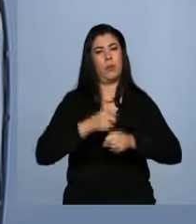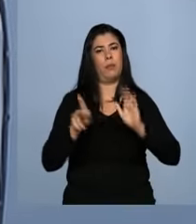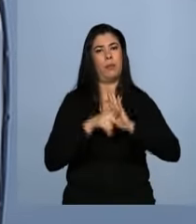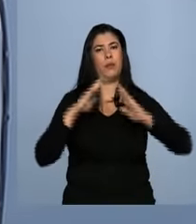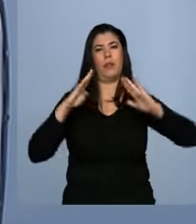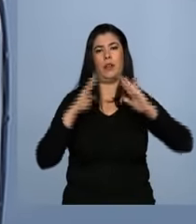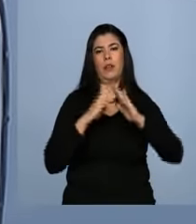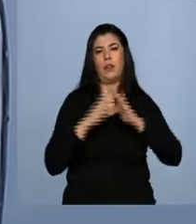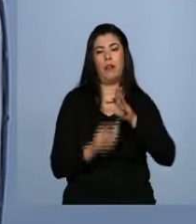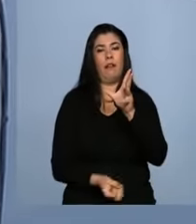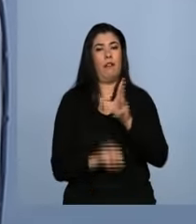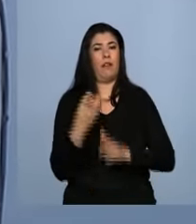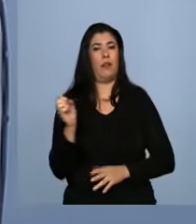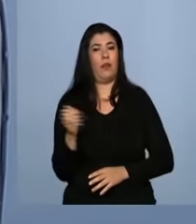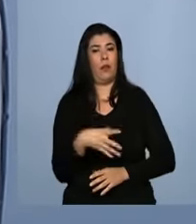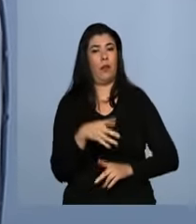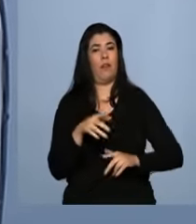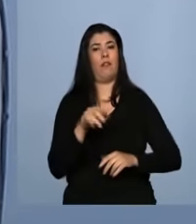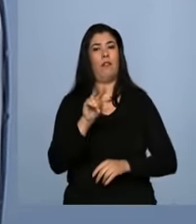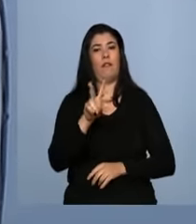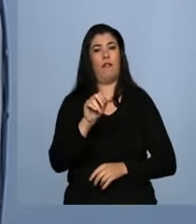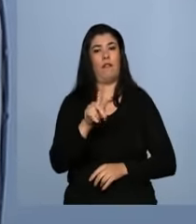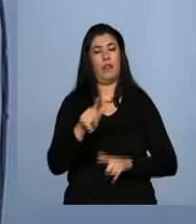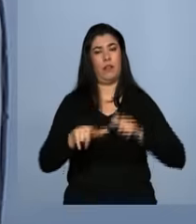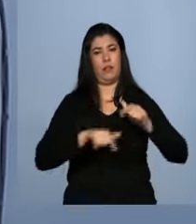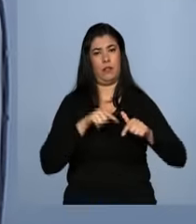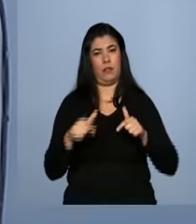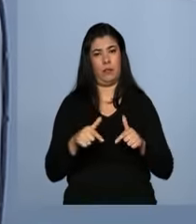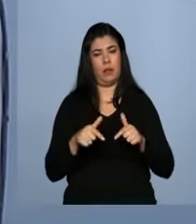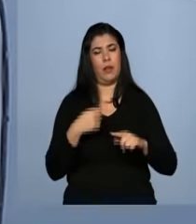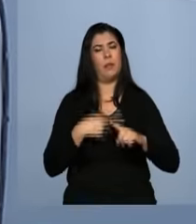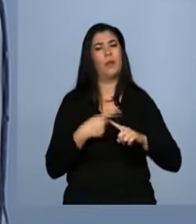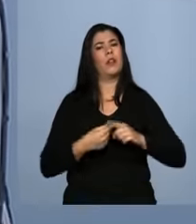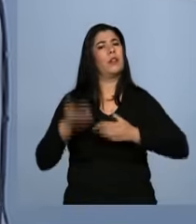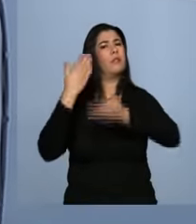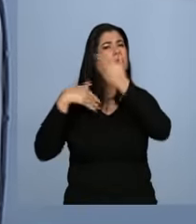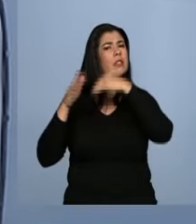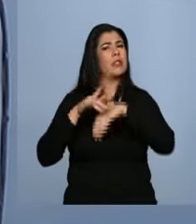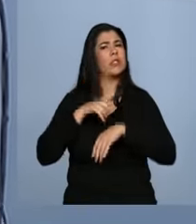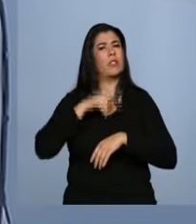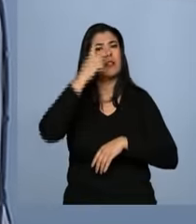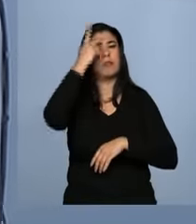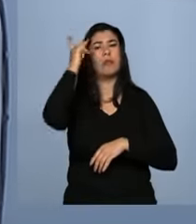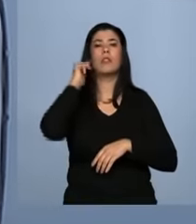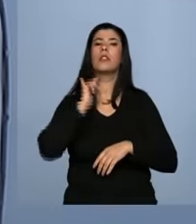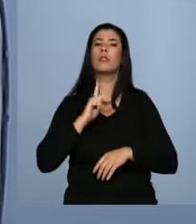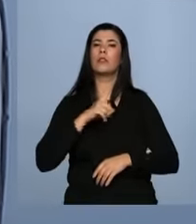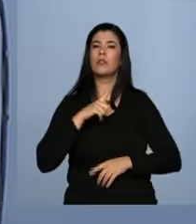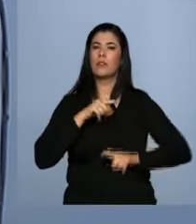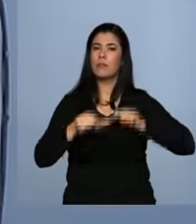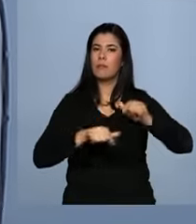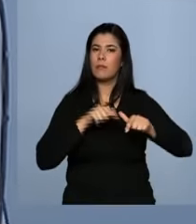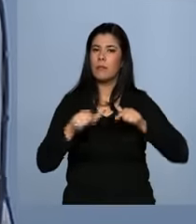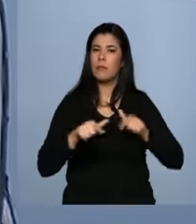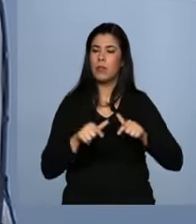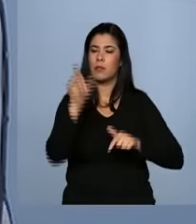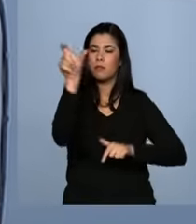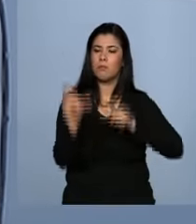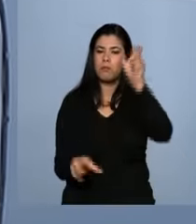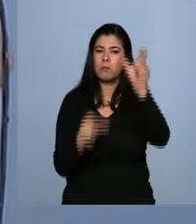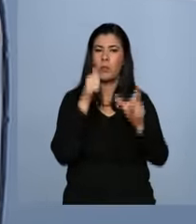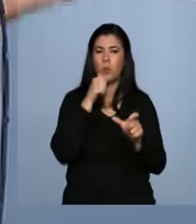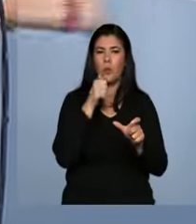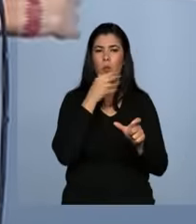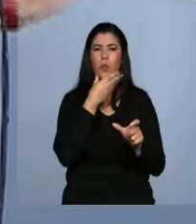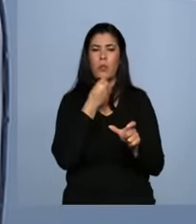casa e criar emprego, porque houve trabalhadores e trabalhadoras que construíram essas